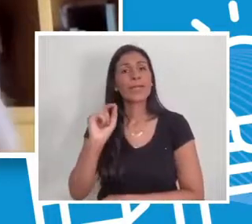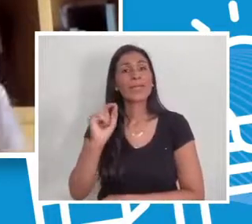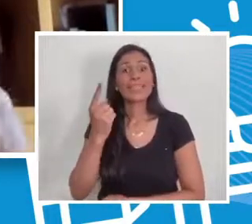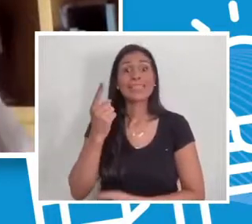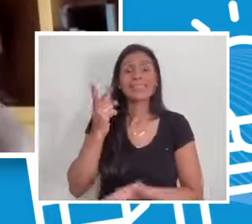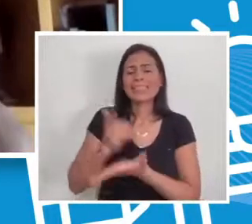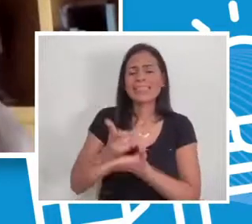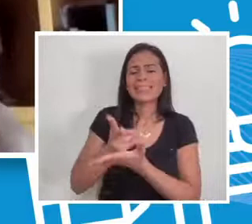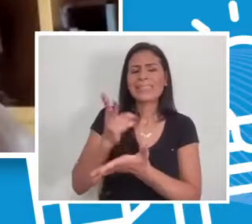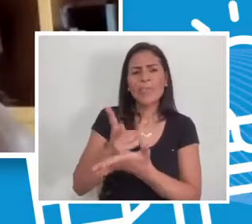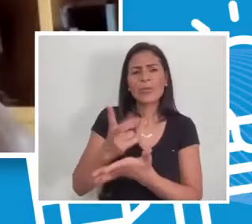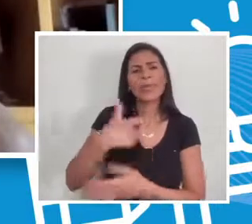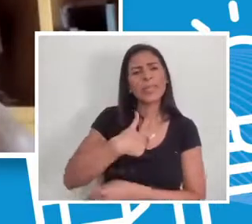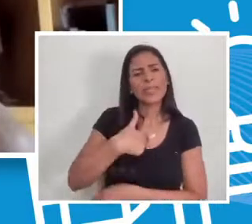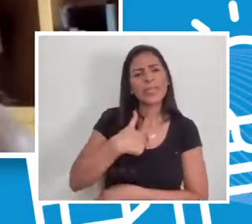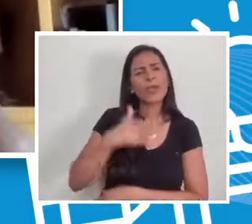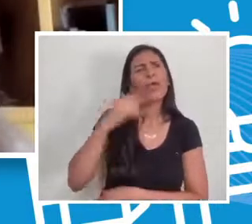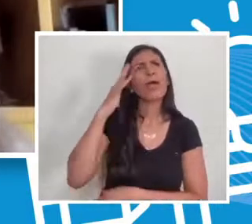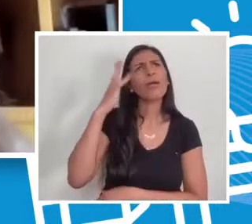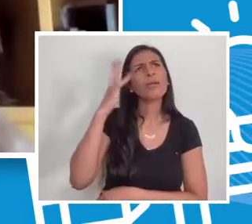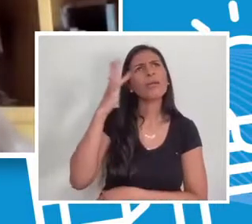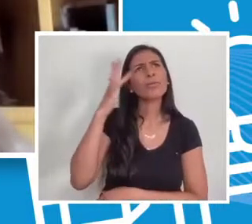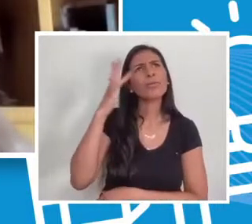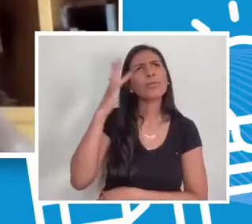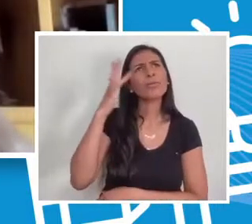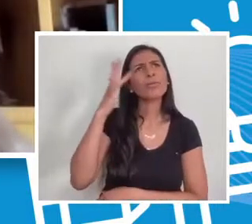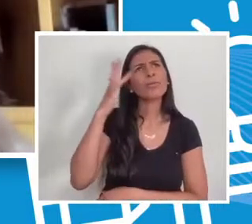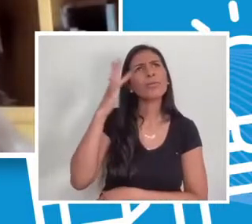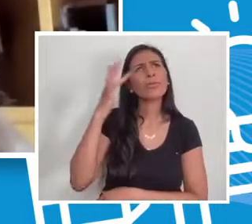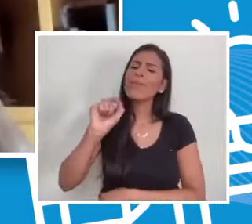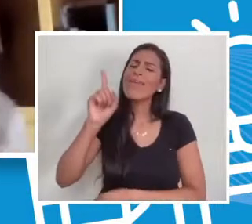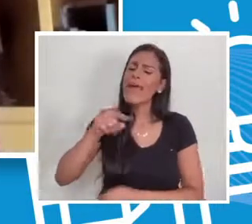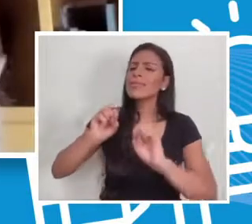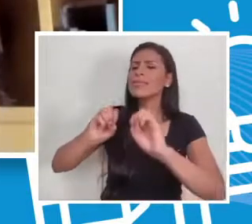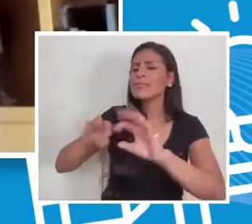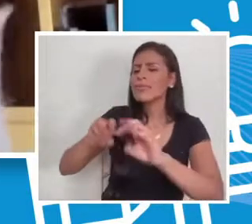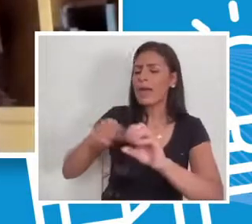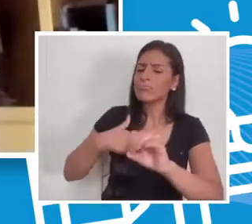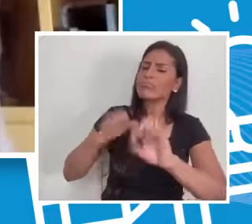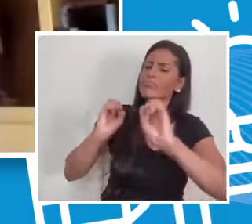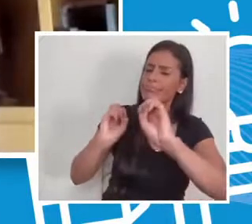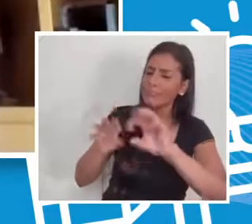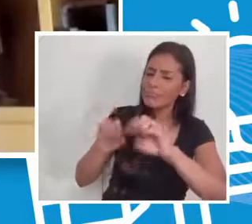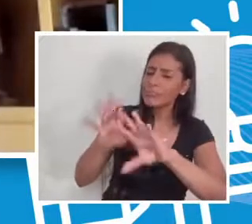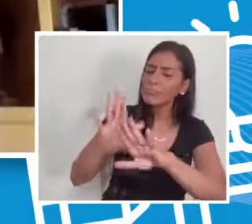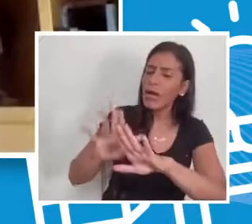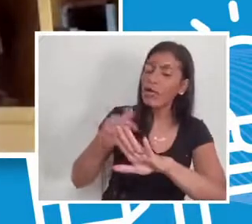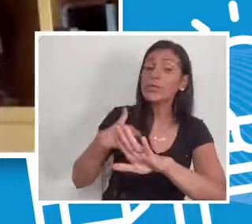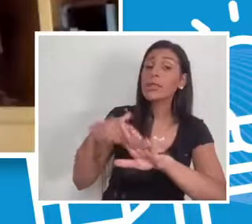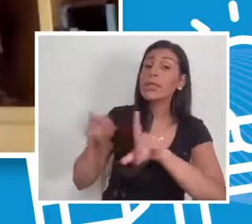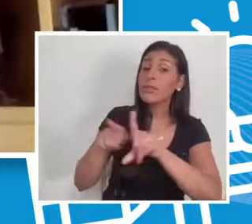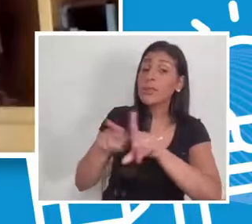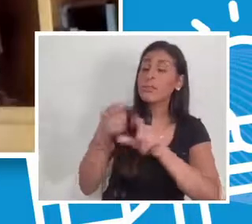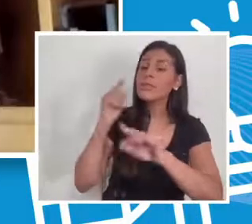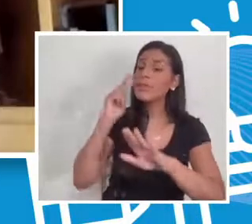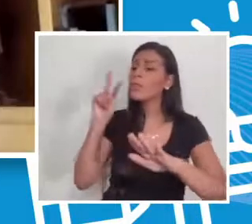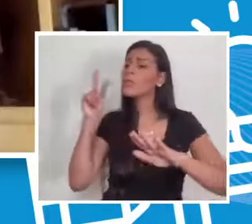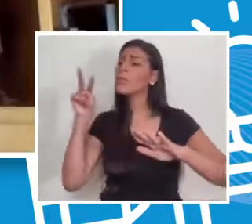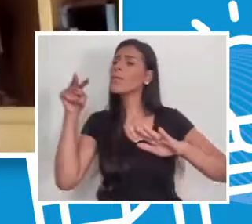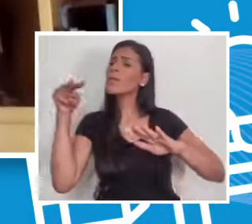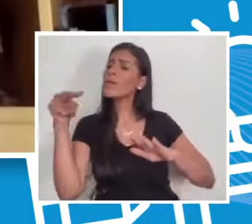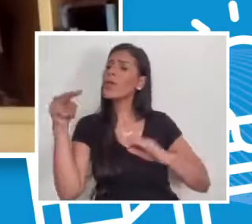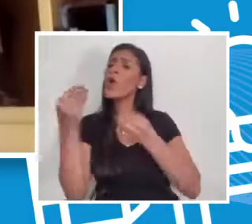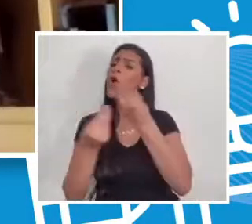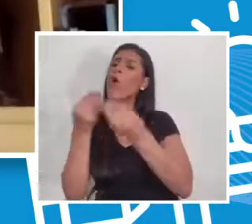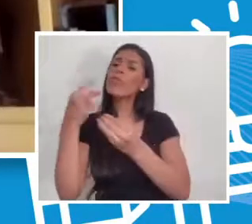eu nunca vou poder esquecer de como o cérebro aprende. Então, não é à toa que essa lógica veio desta